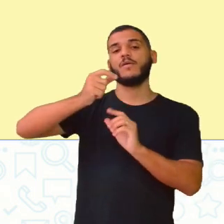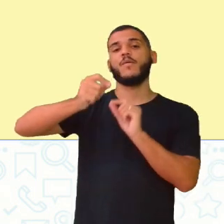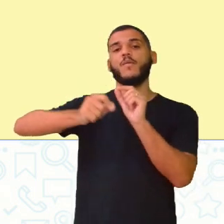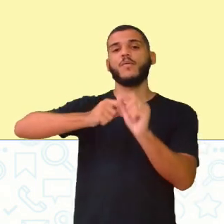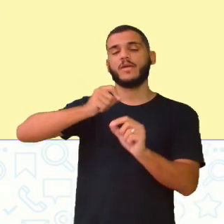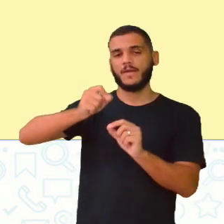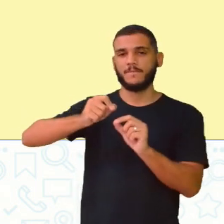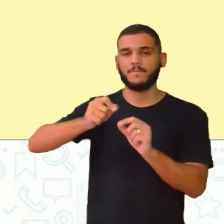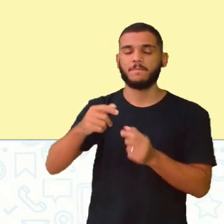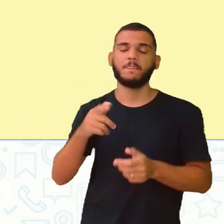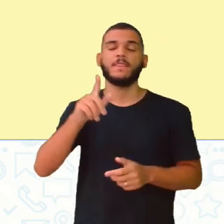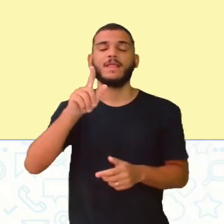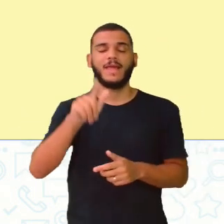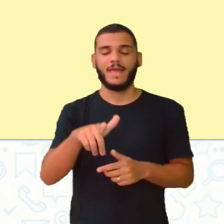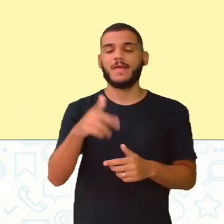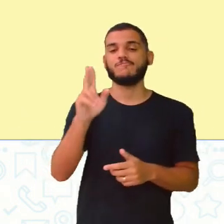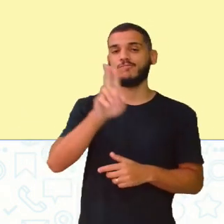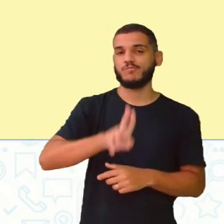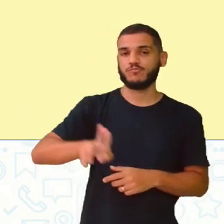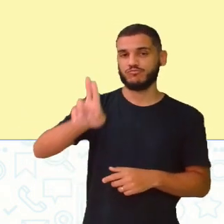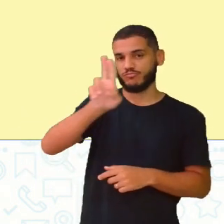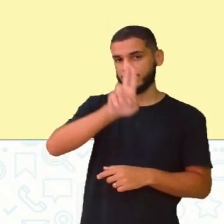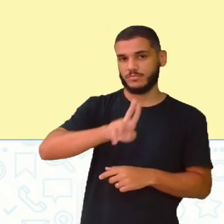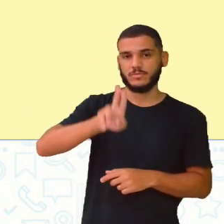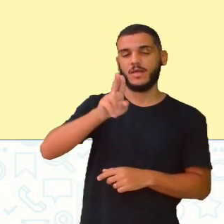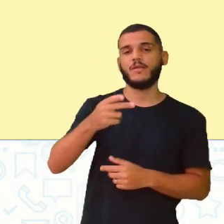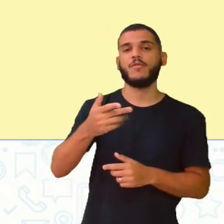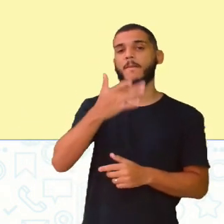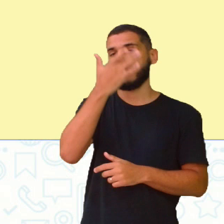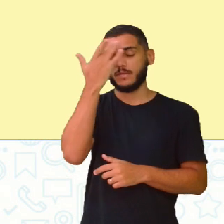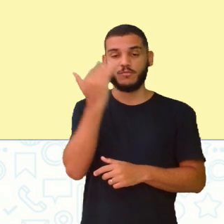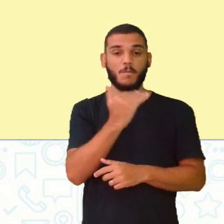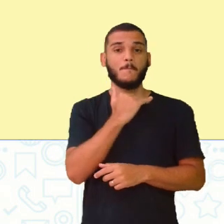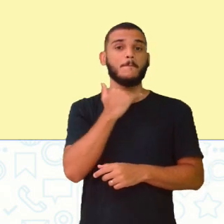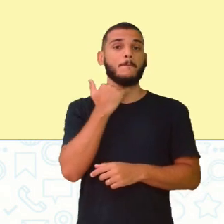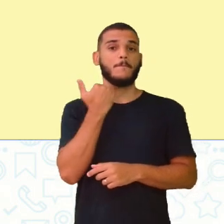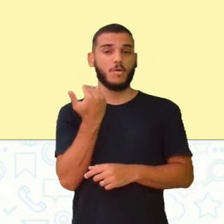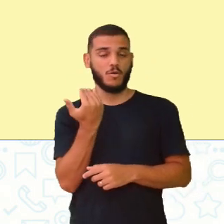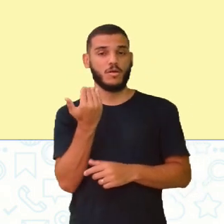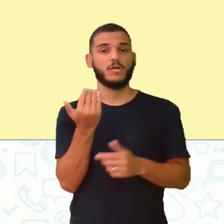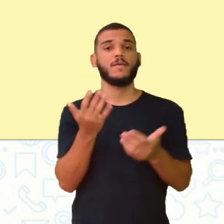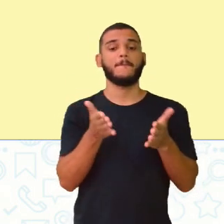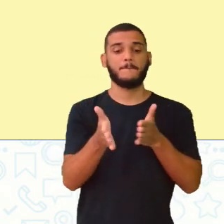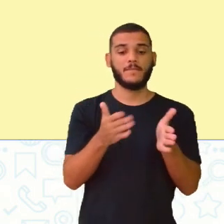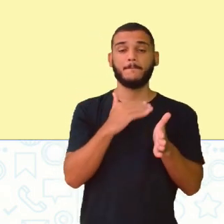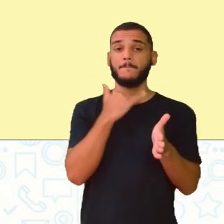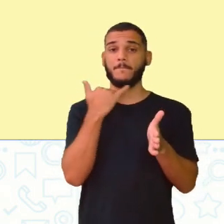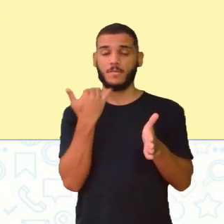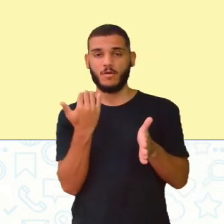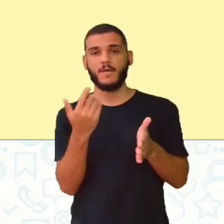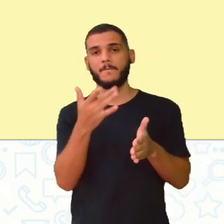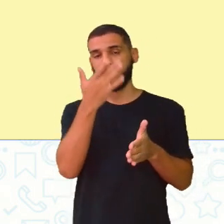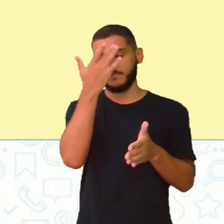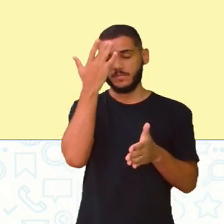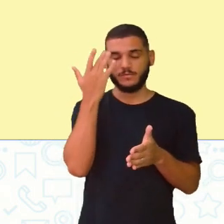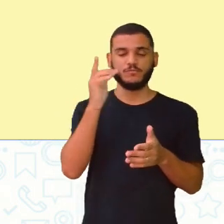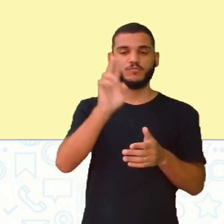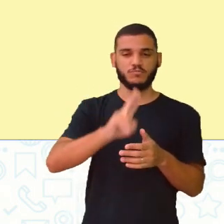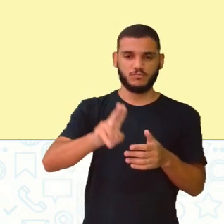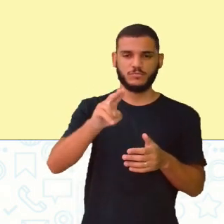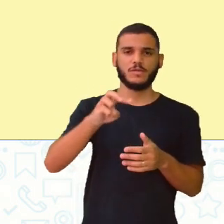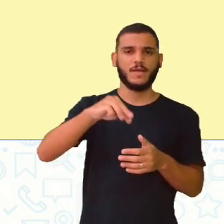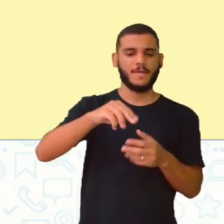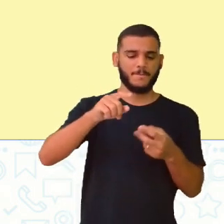embalsamento, não é? Fazia referência ao sacrifício de Cristo e à sua ressurreição, não é? Então a mirra